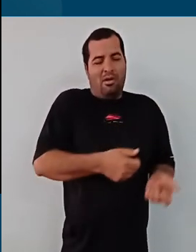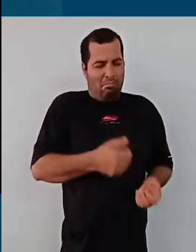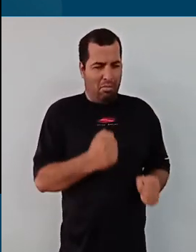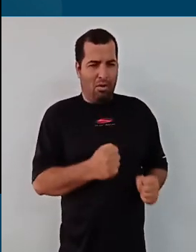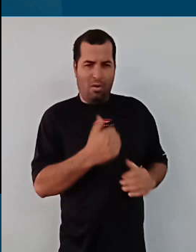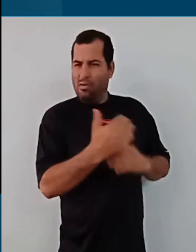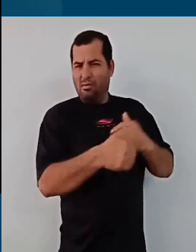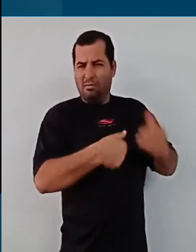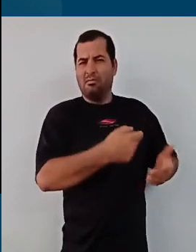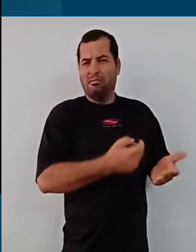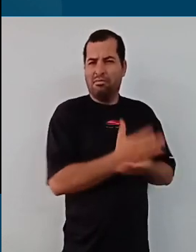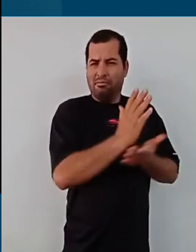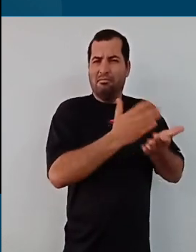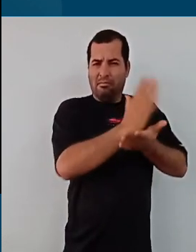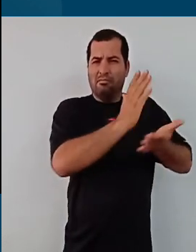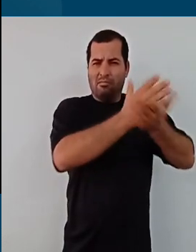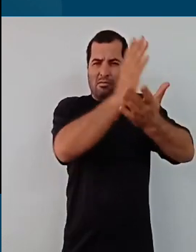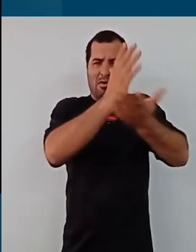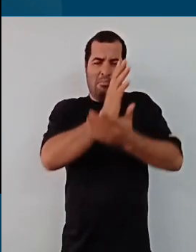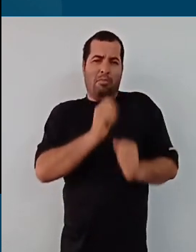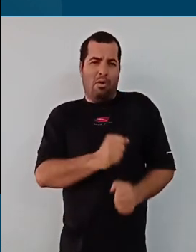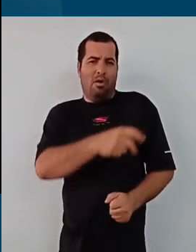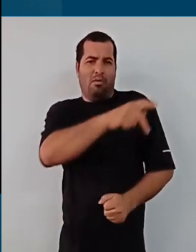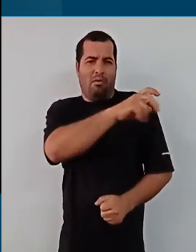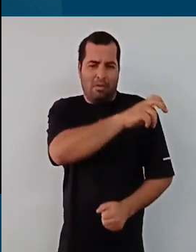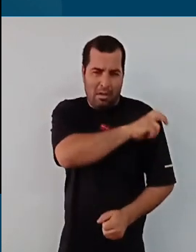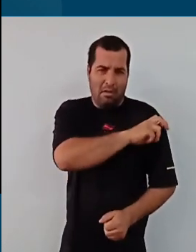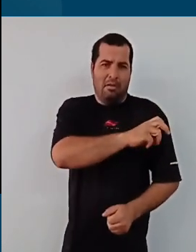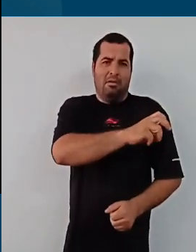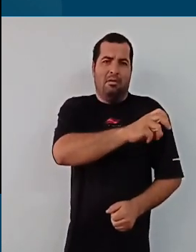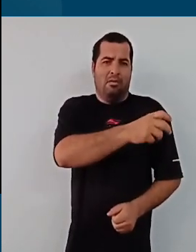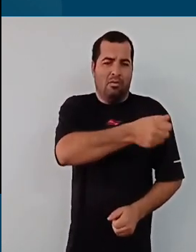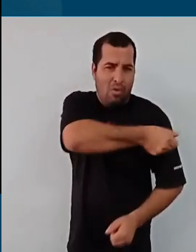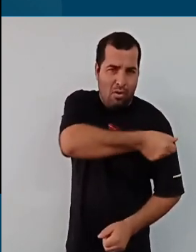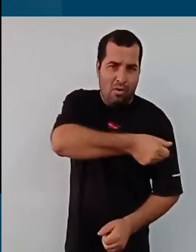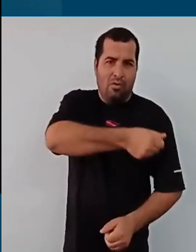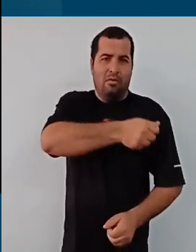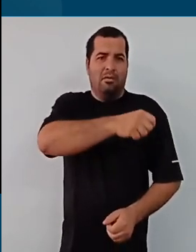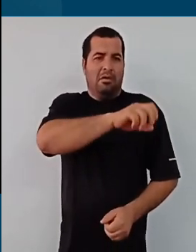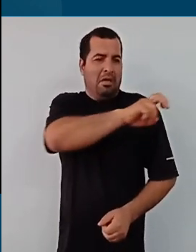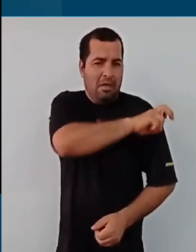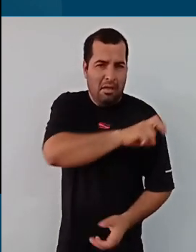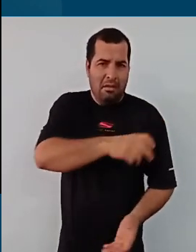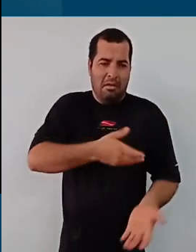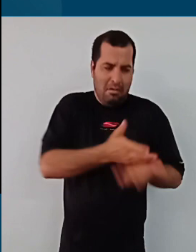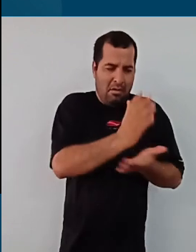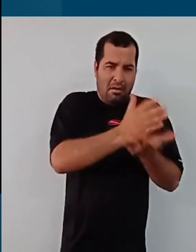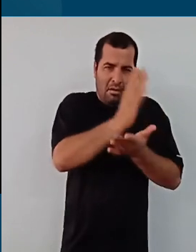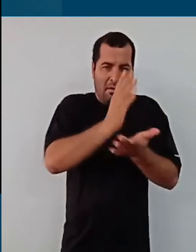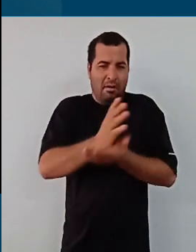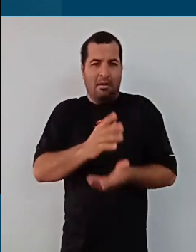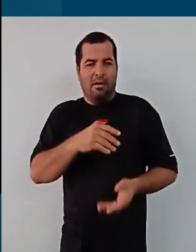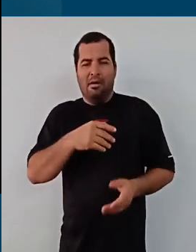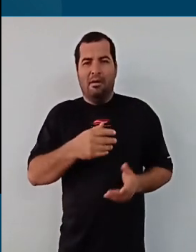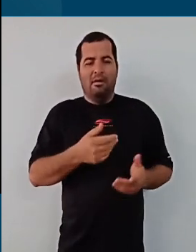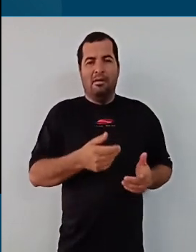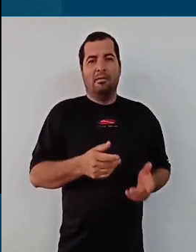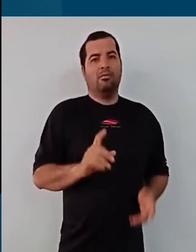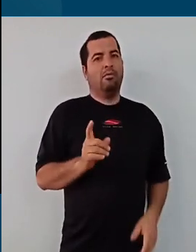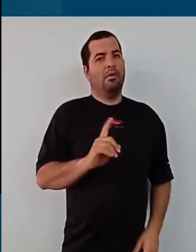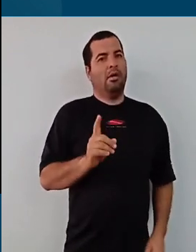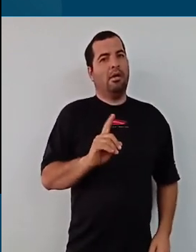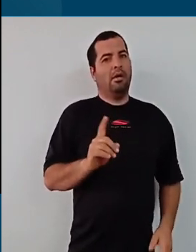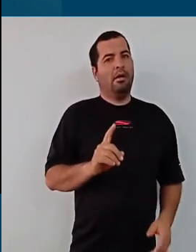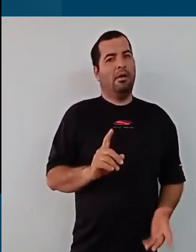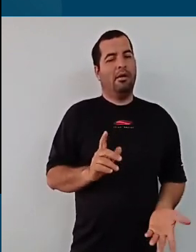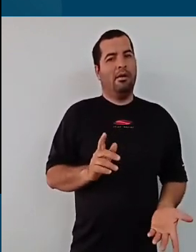9º, passa todo mundo para o 4º, passa todo mundo para o 5º, e faz de conta que a pandemia não aconteceu, ou que isso se resolve,